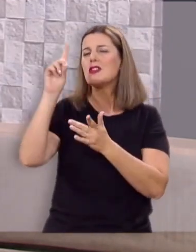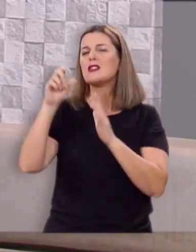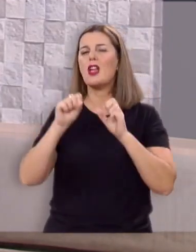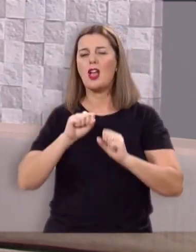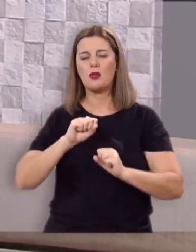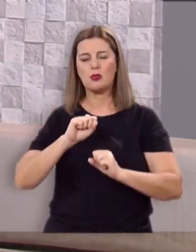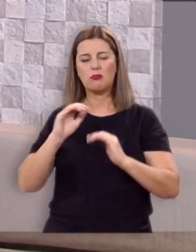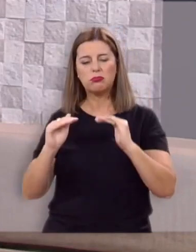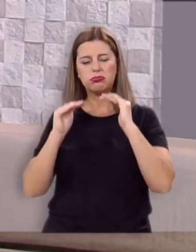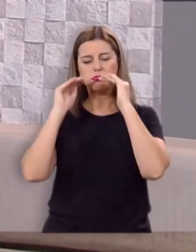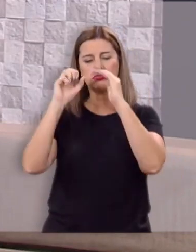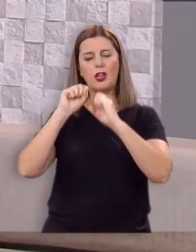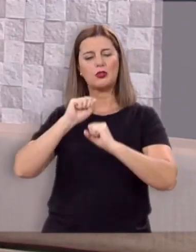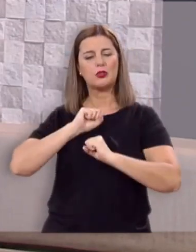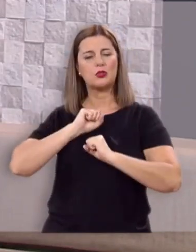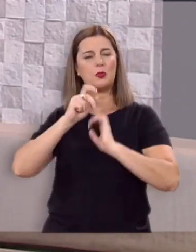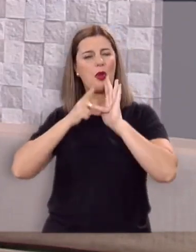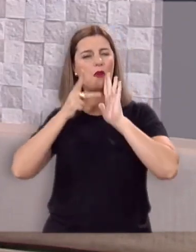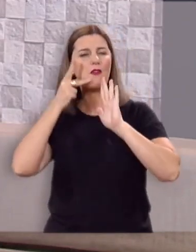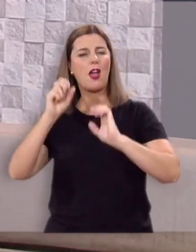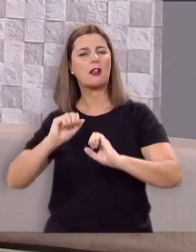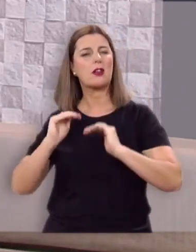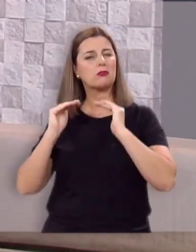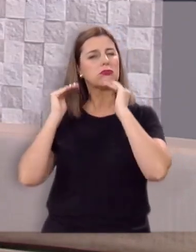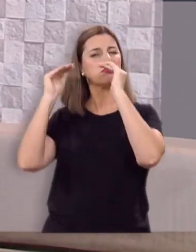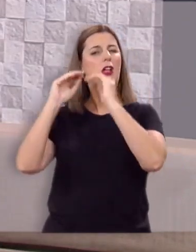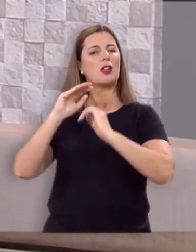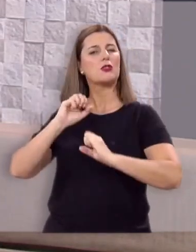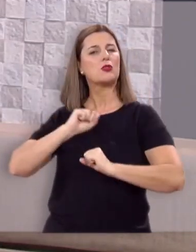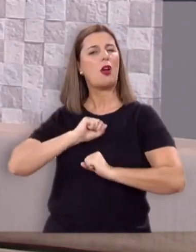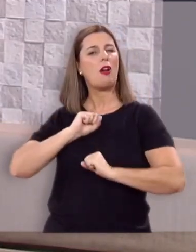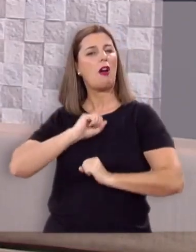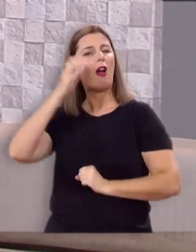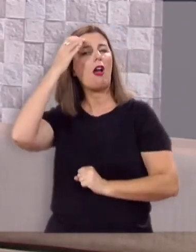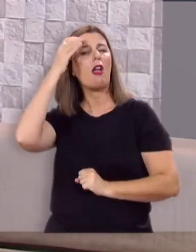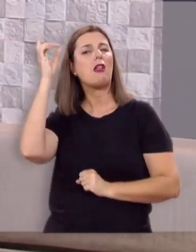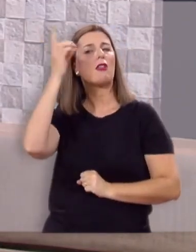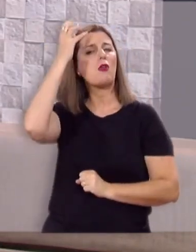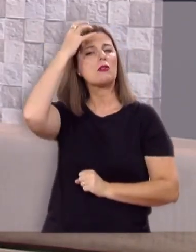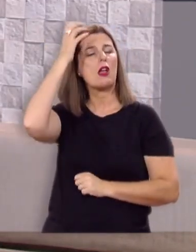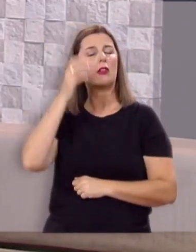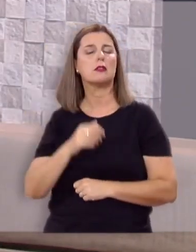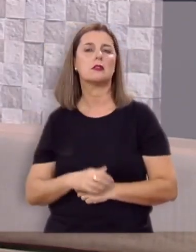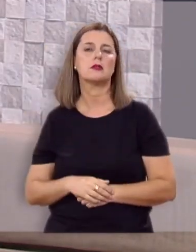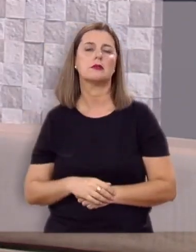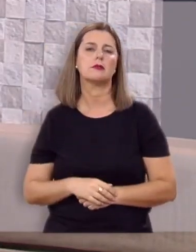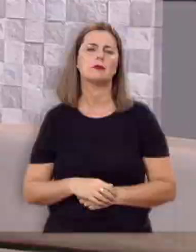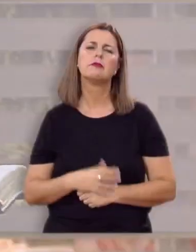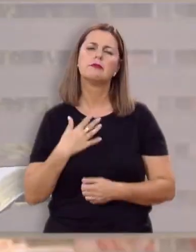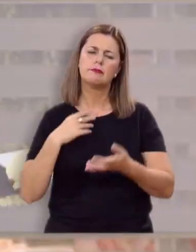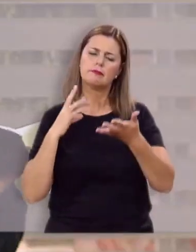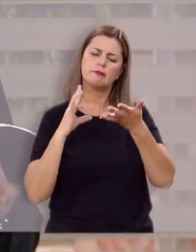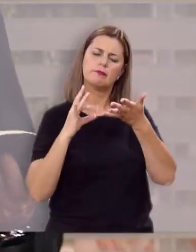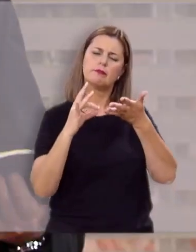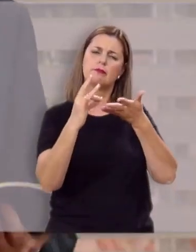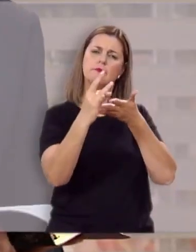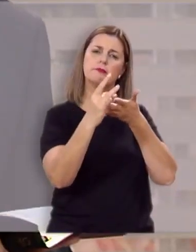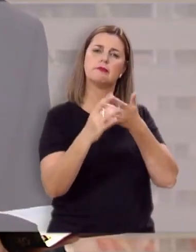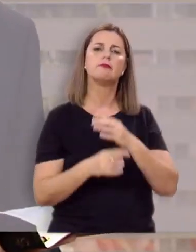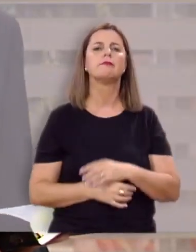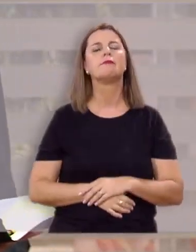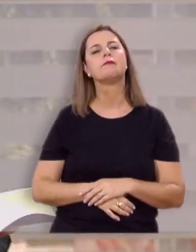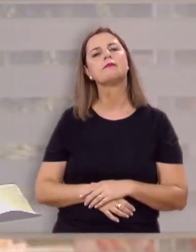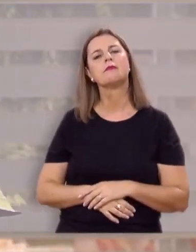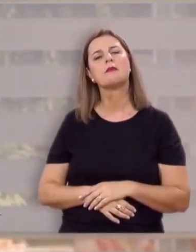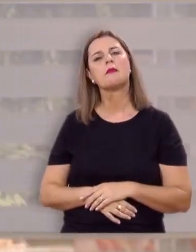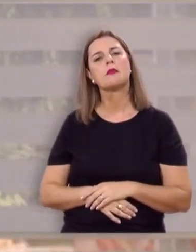supremo profeta, é o sumo sacerdote e é o Rei dos Reis. Vamos detalhar um pouco mais